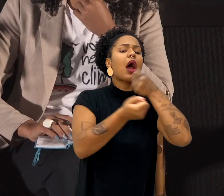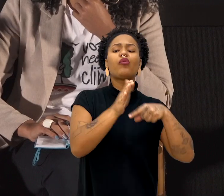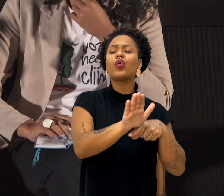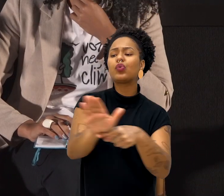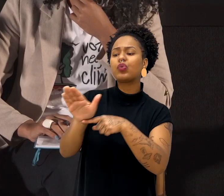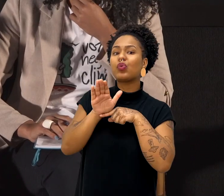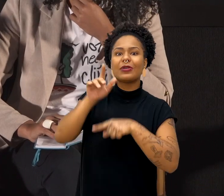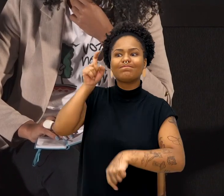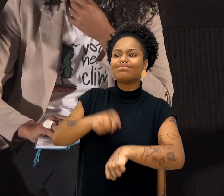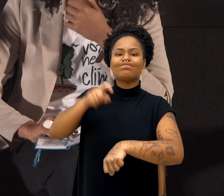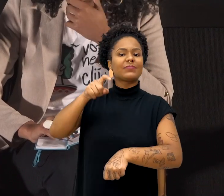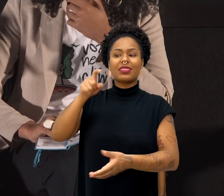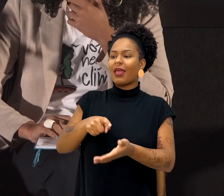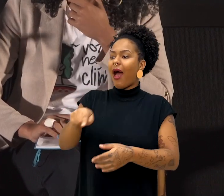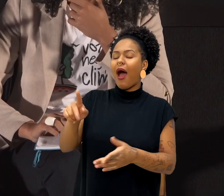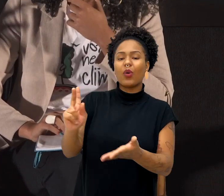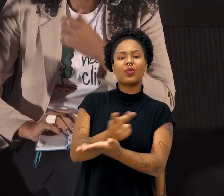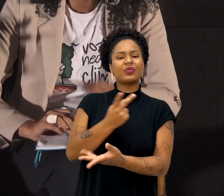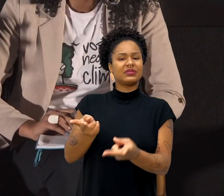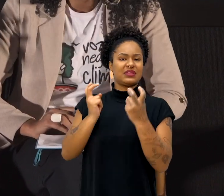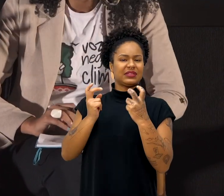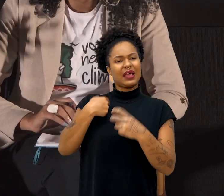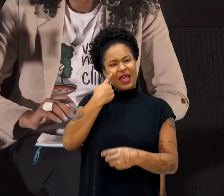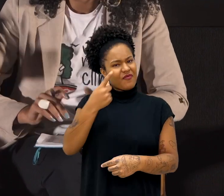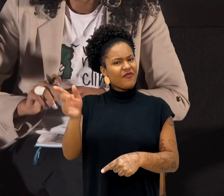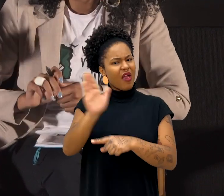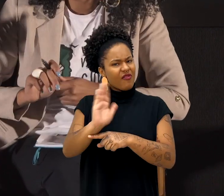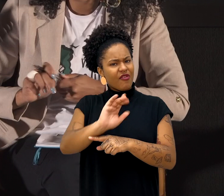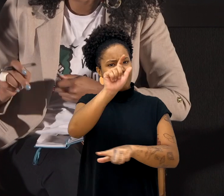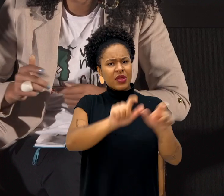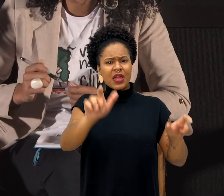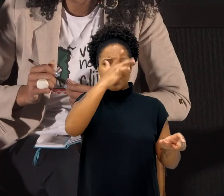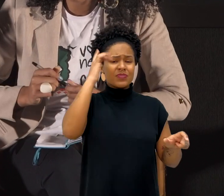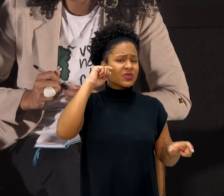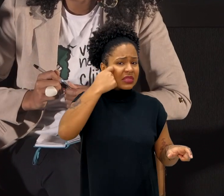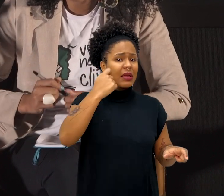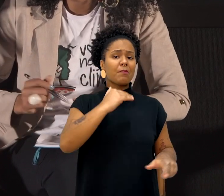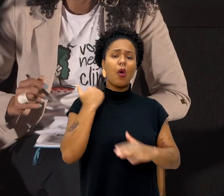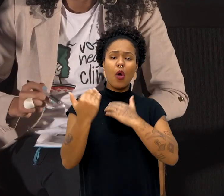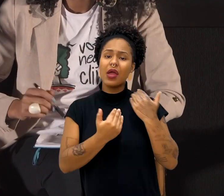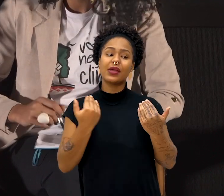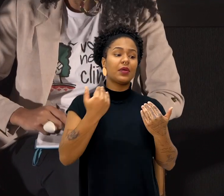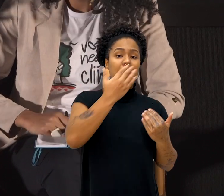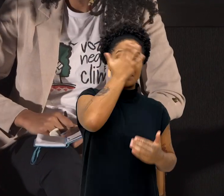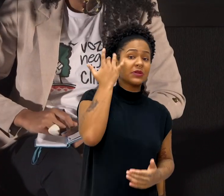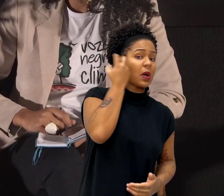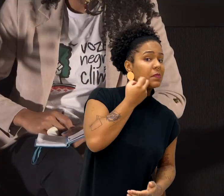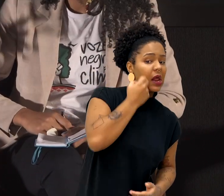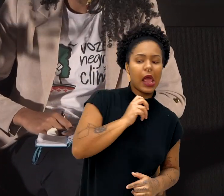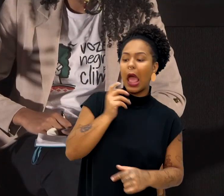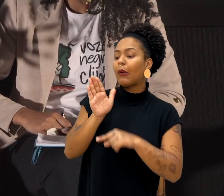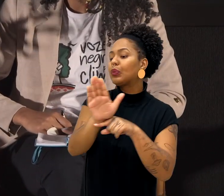do branco salvador, na prática, intencionalmente, vai acontecendo, né? Então, a gente vê no